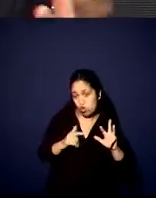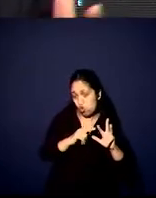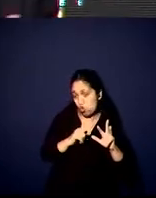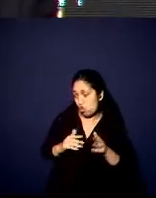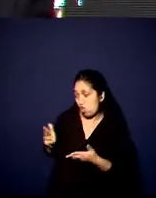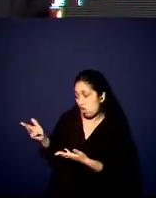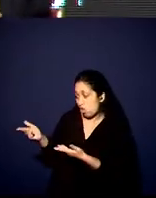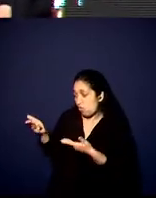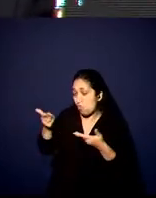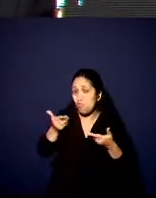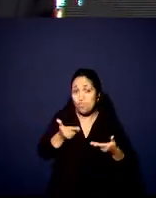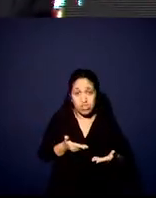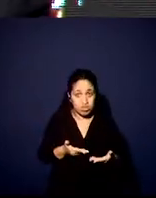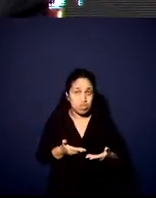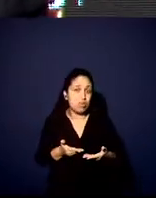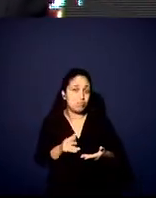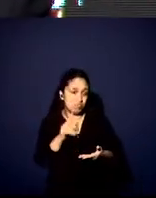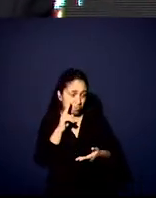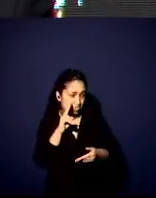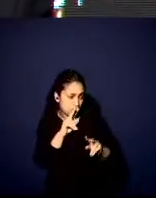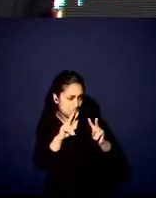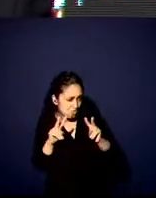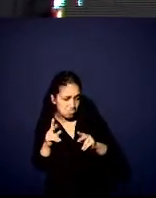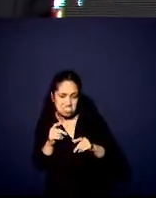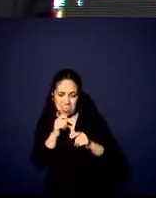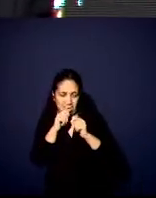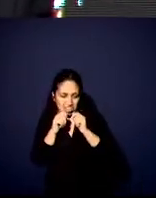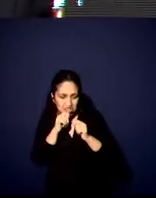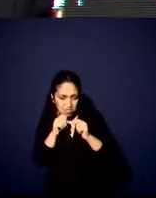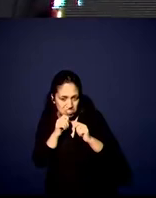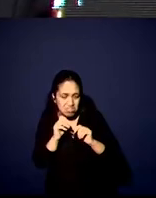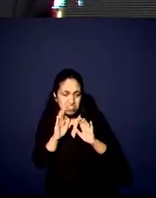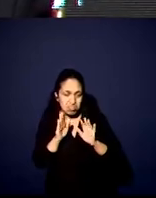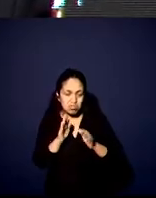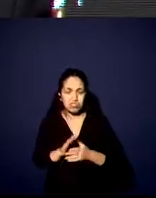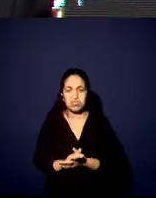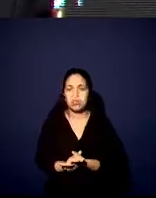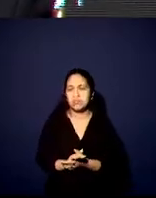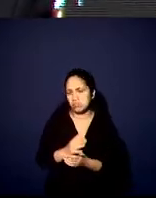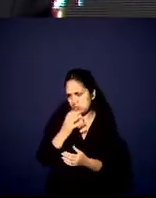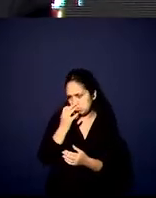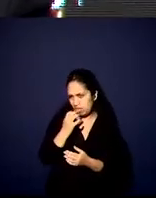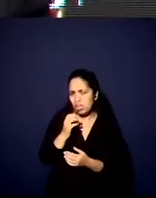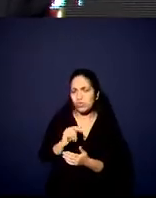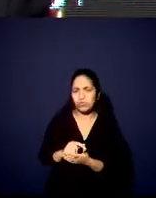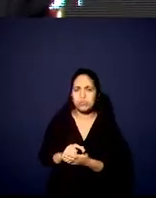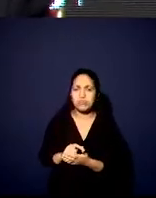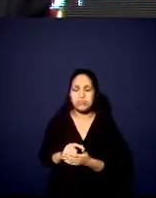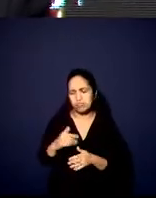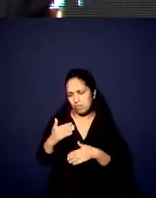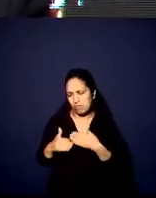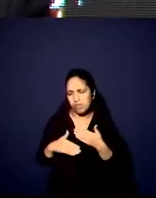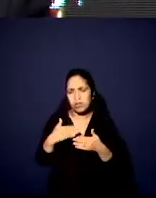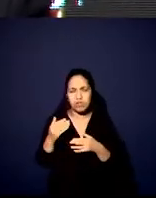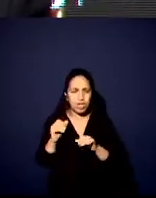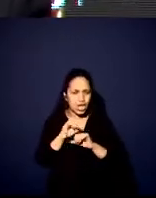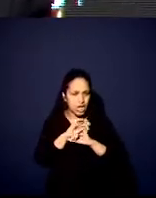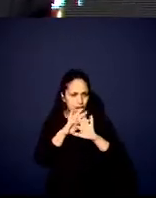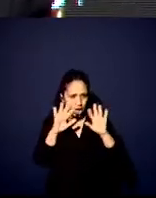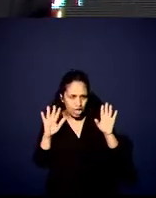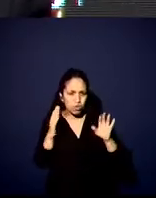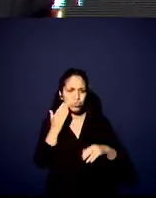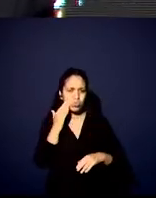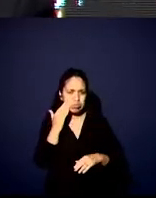Pelas conversas que eu ouvi pelas entrevistas que eu ouvi com bastante sensatez ele vai e essas coisas esclareceram não é